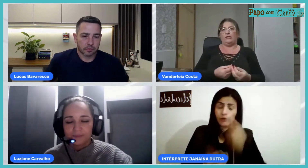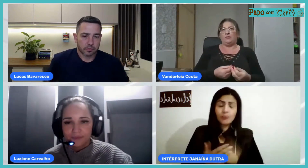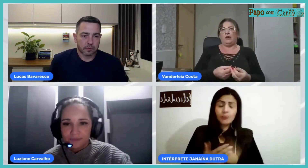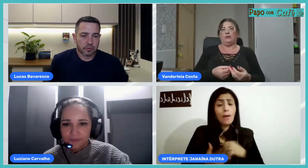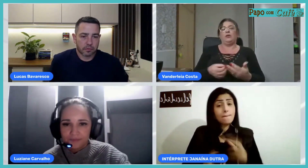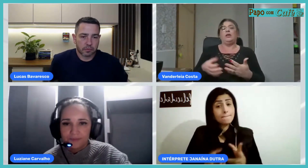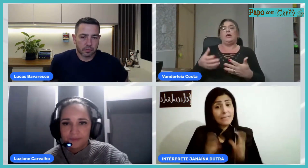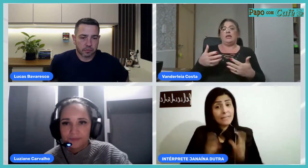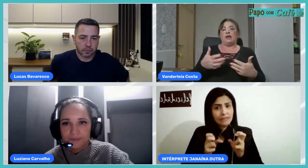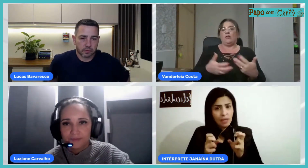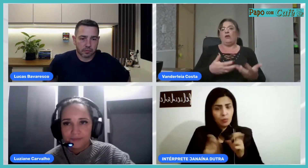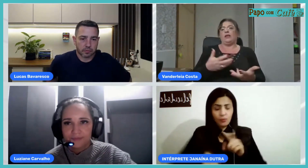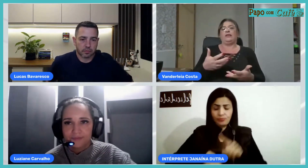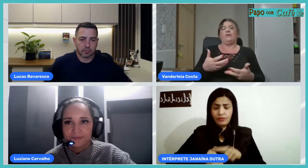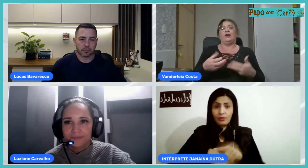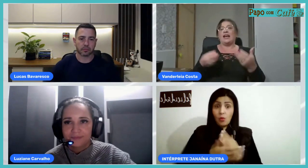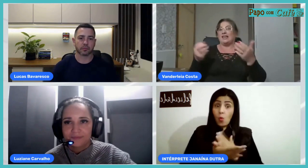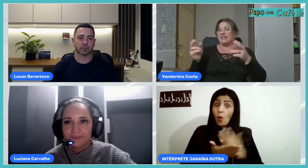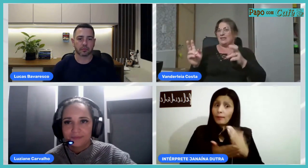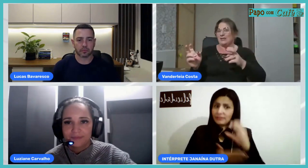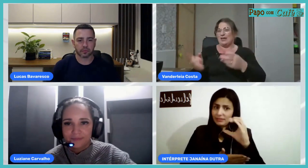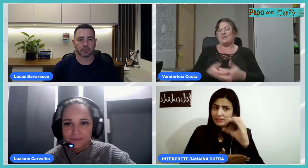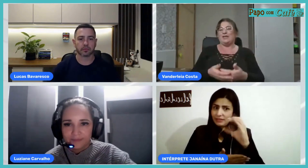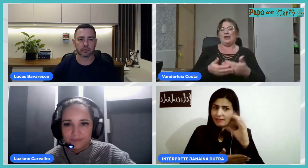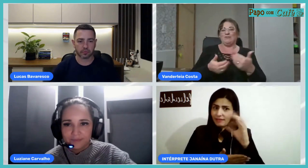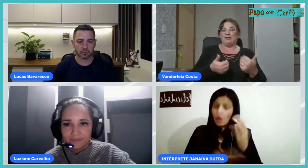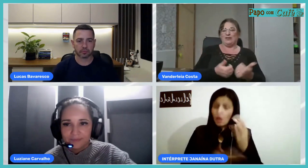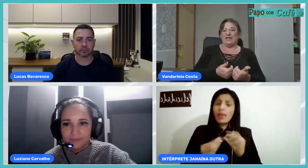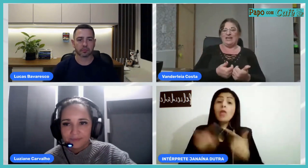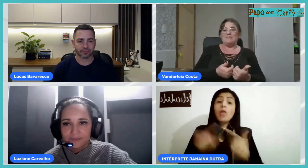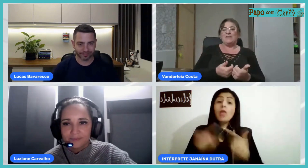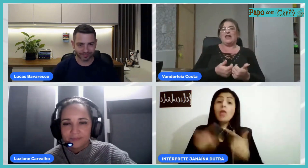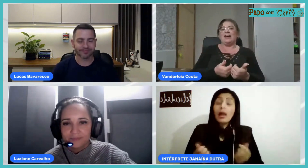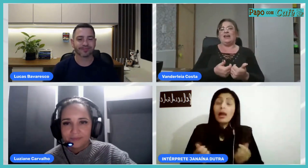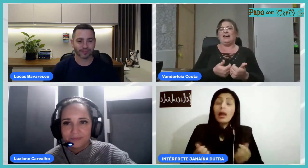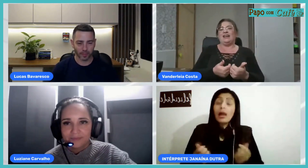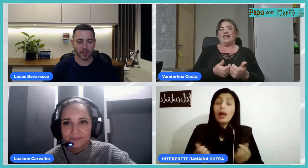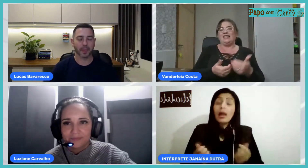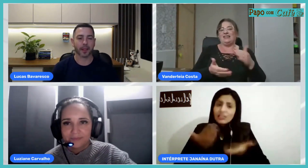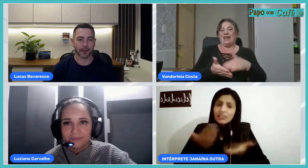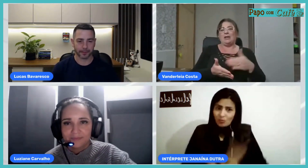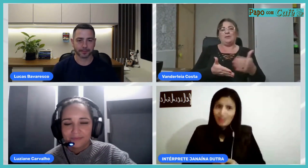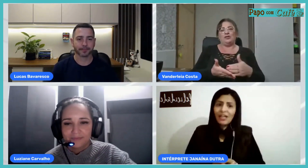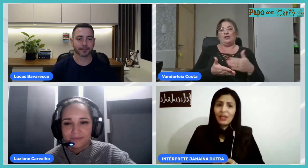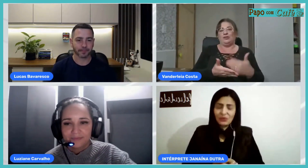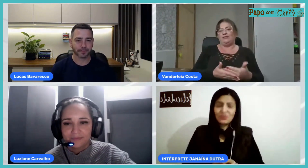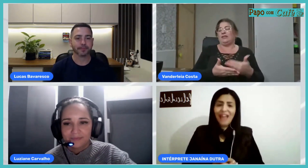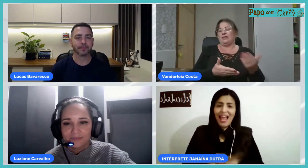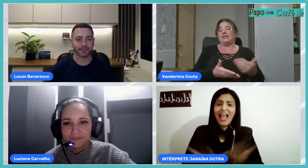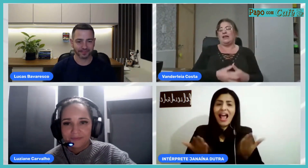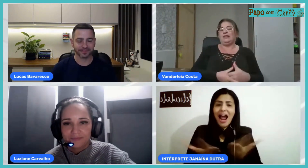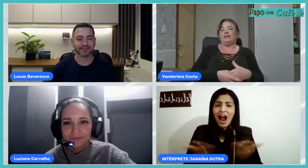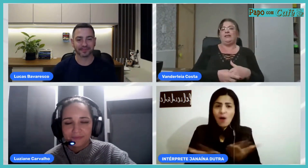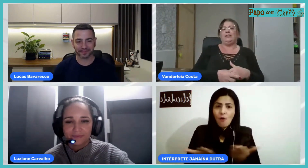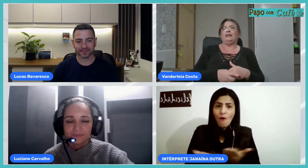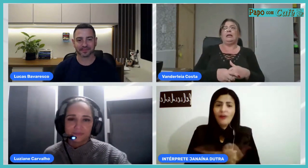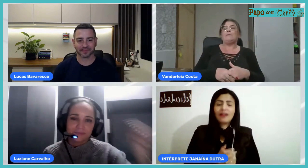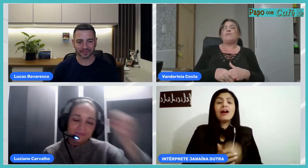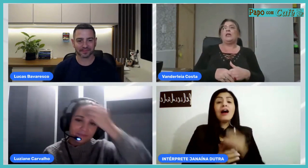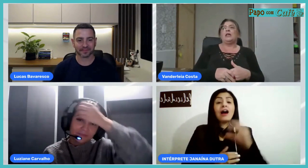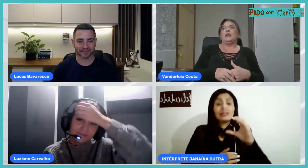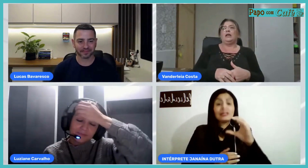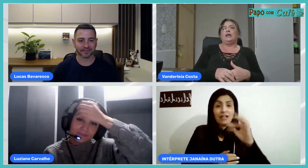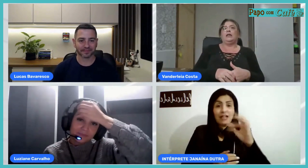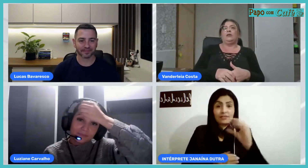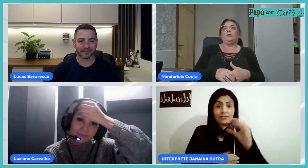como atendimento, e agora que foi graças ao CFC que eu me tornei intérprete credenciada ao Detran,